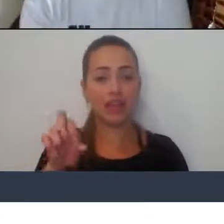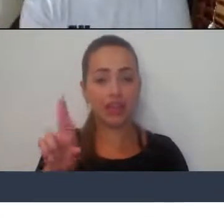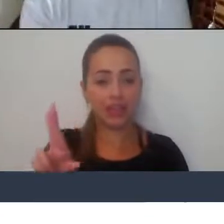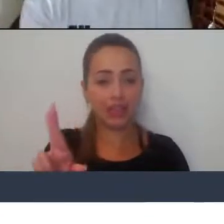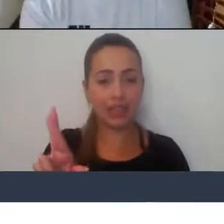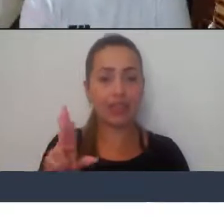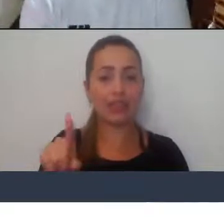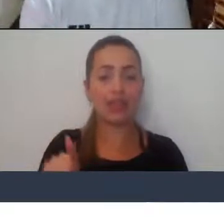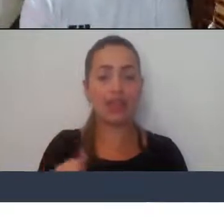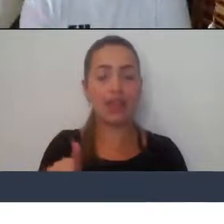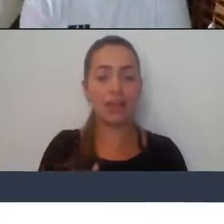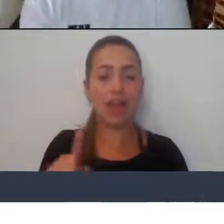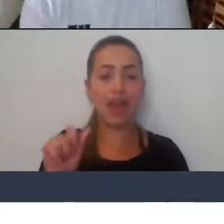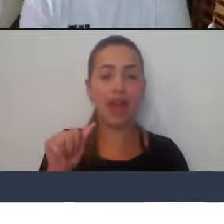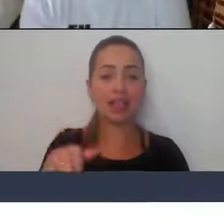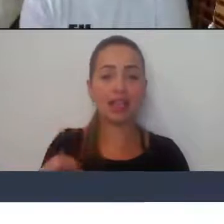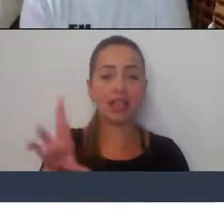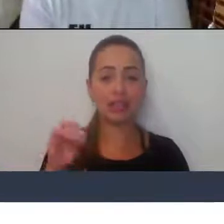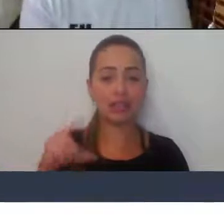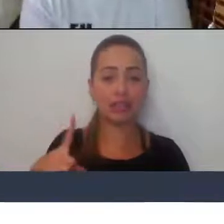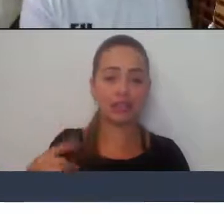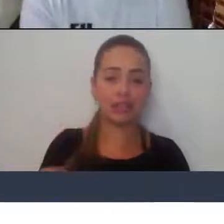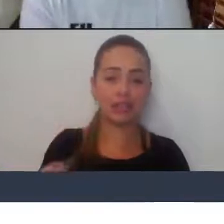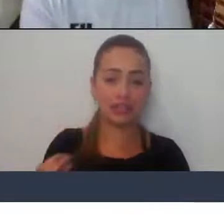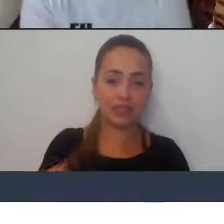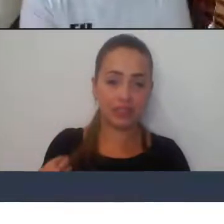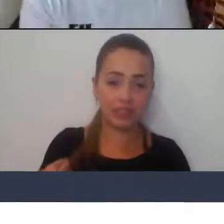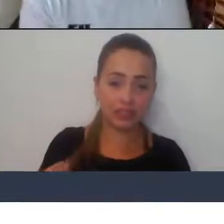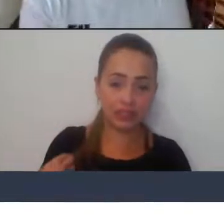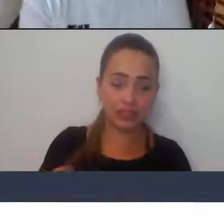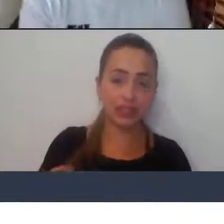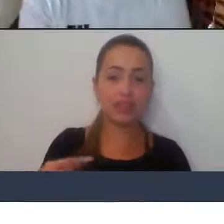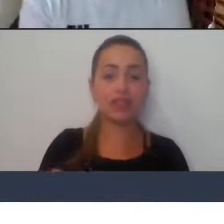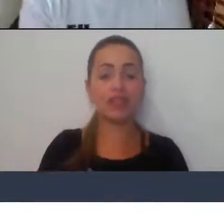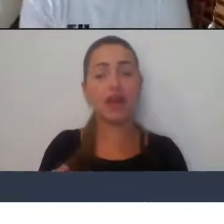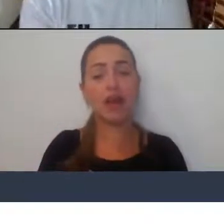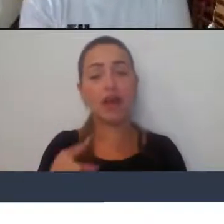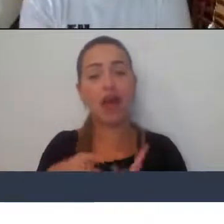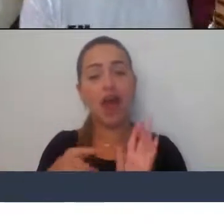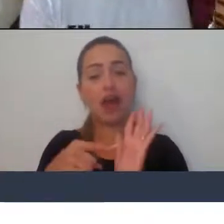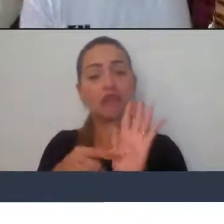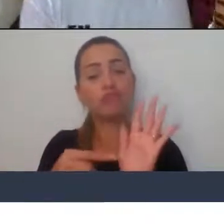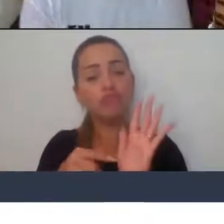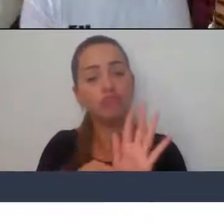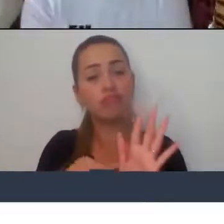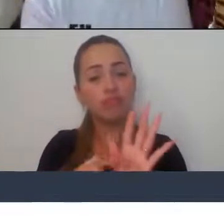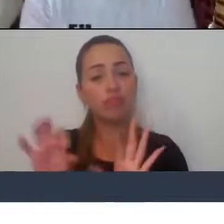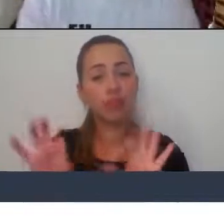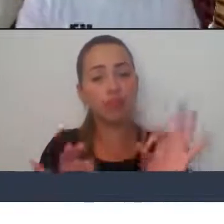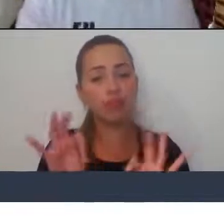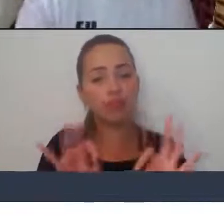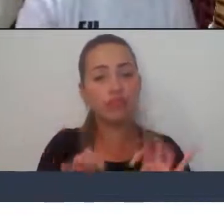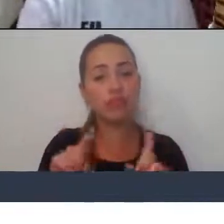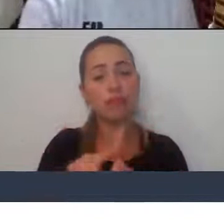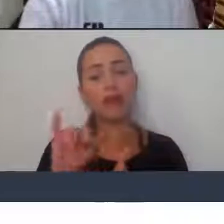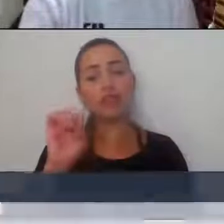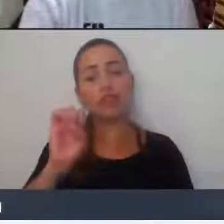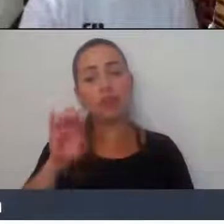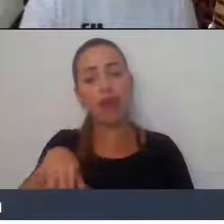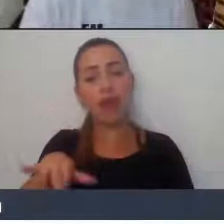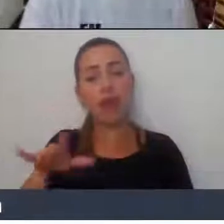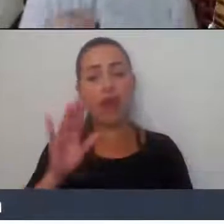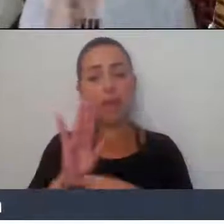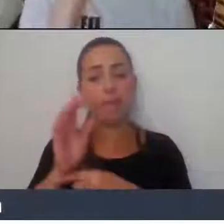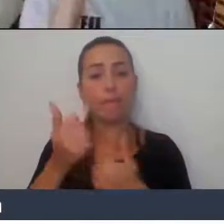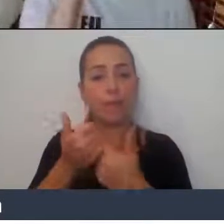Alexandre, integrante também, membro do GT, que tem ajudado também a trabalhar para a realização desse projeto, e a SBEM pelo apoio. Então,